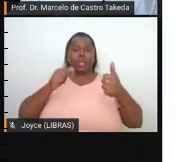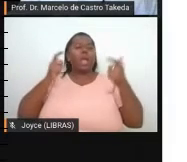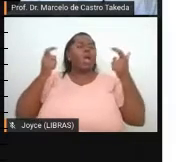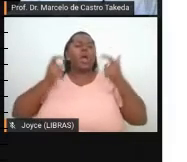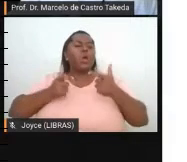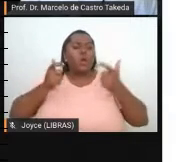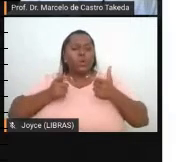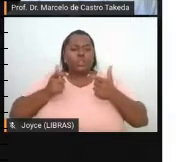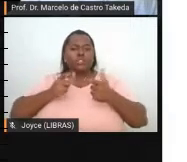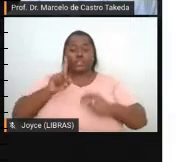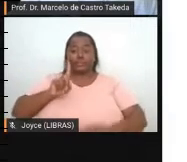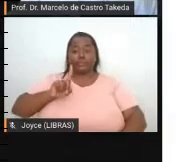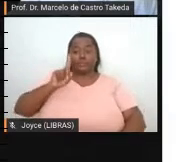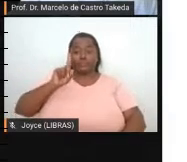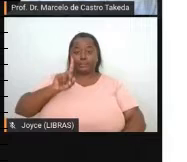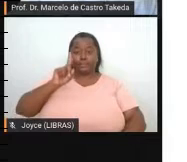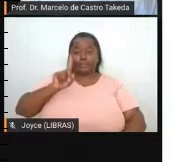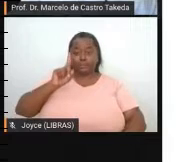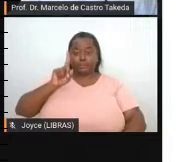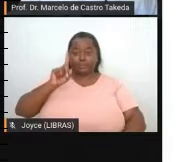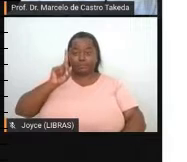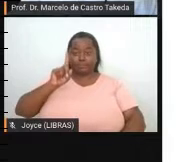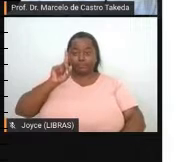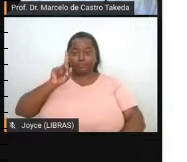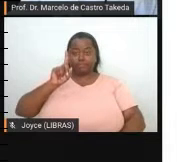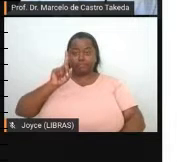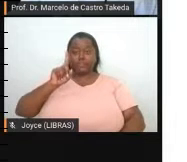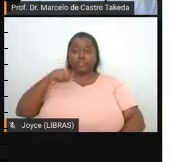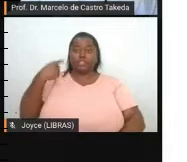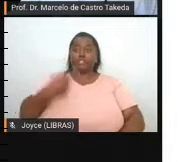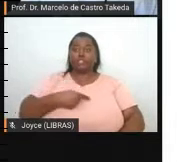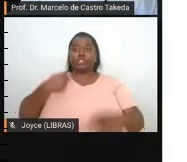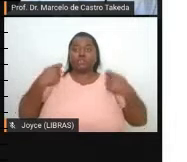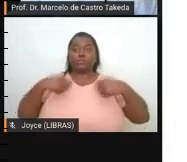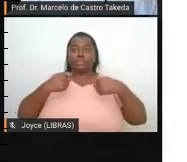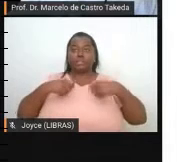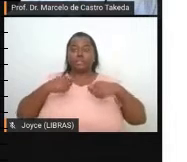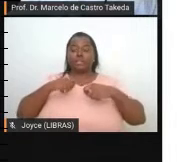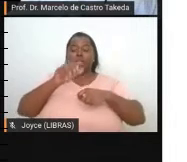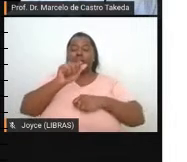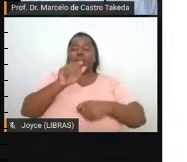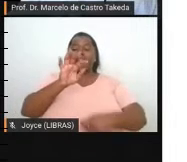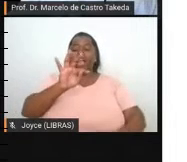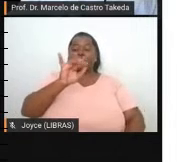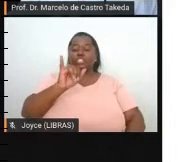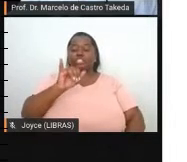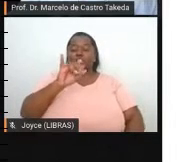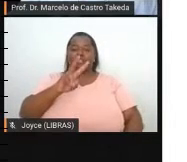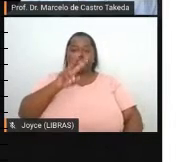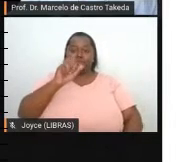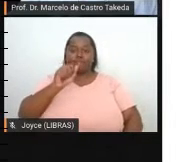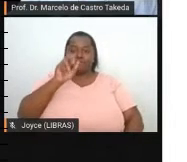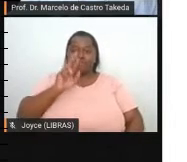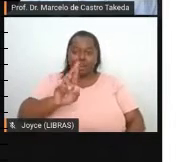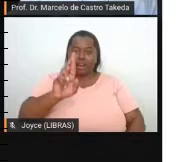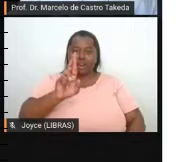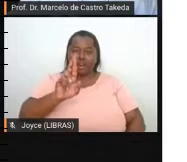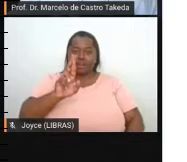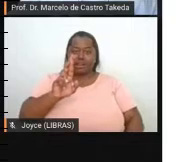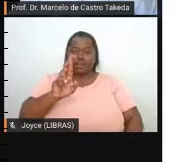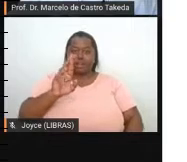Tá? A gente precisa ativar a edição. Nessa engrenagem, vocês